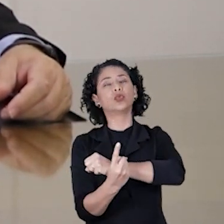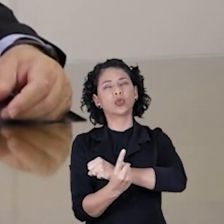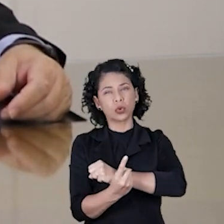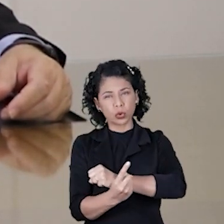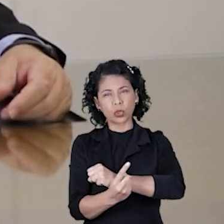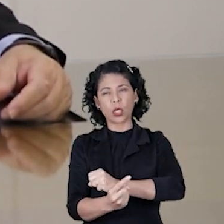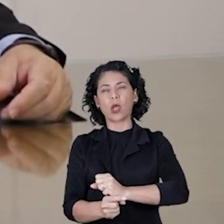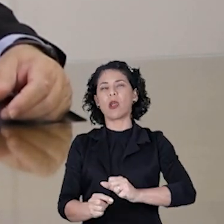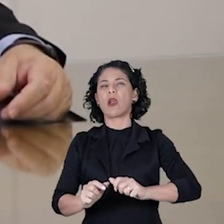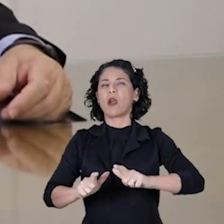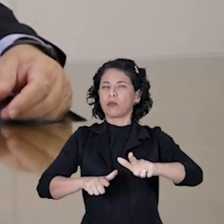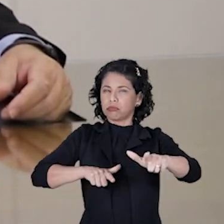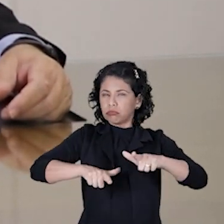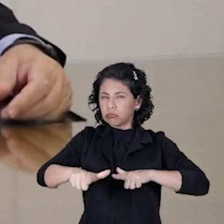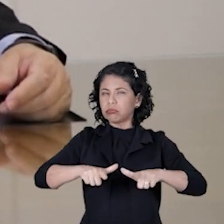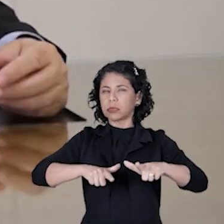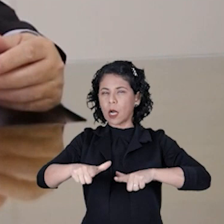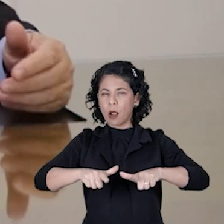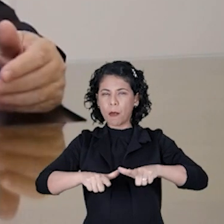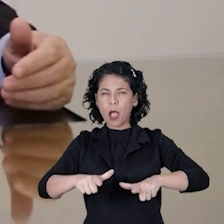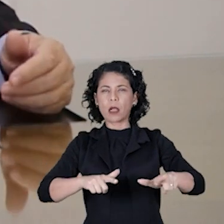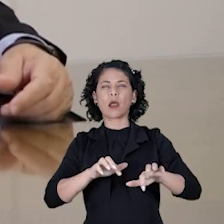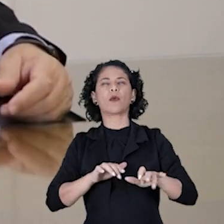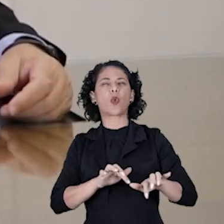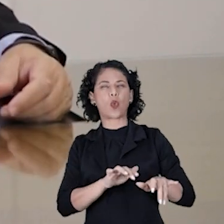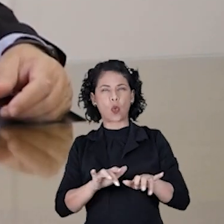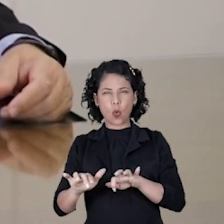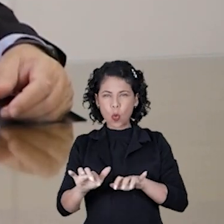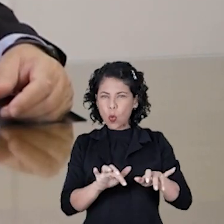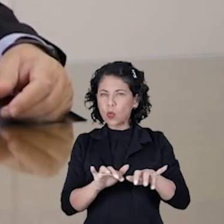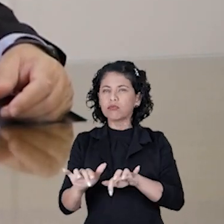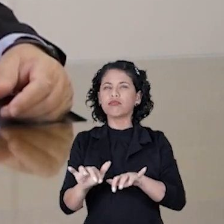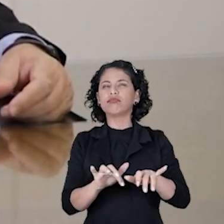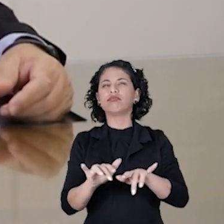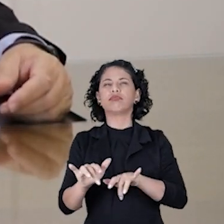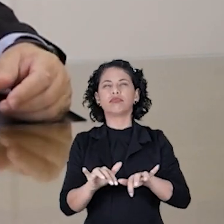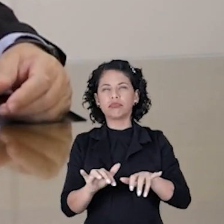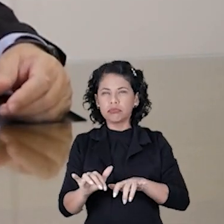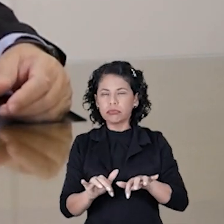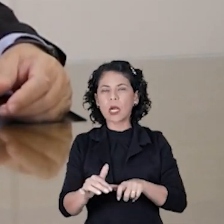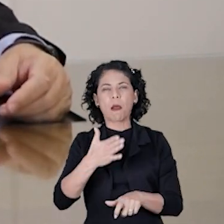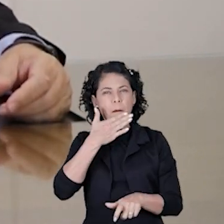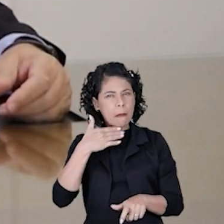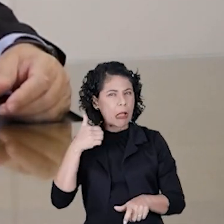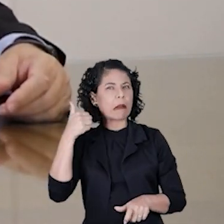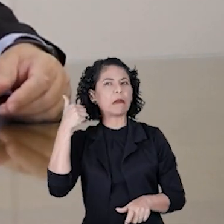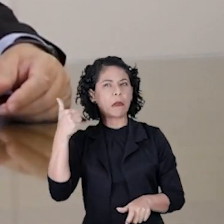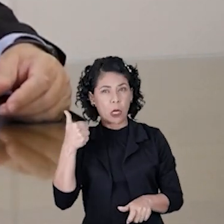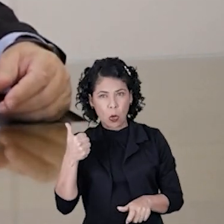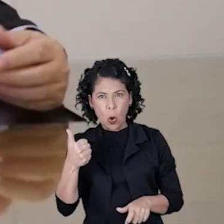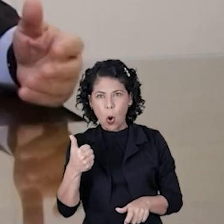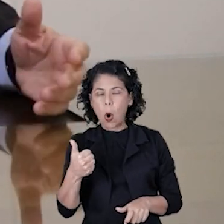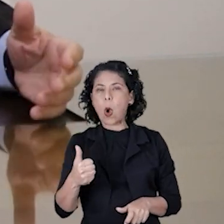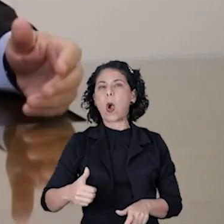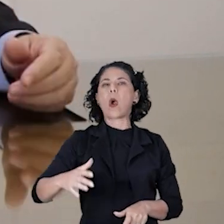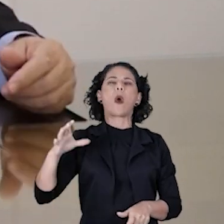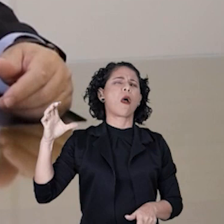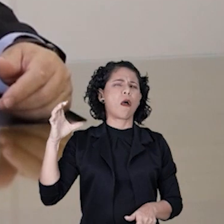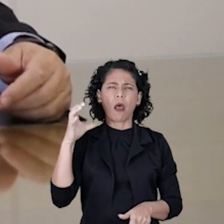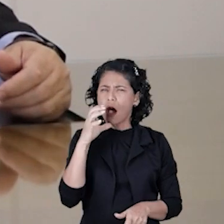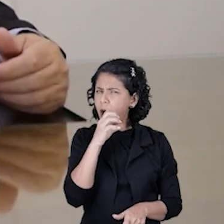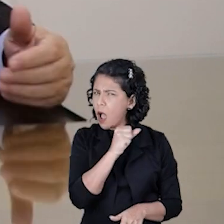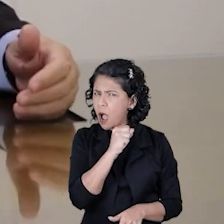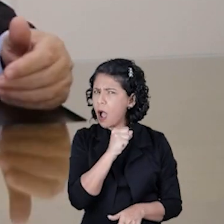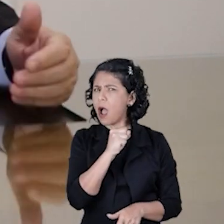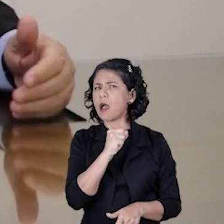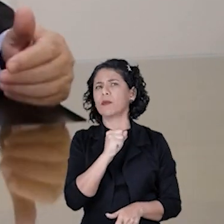são antigos e que precisam ser renovados para que os servidores possam agilizar e